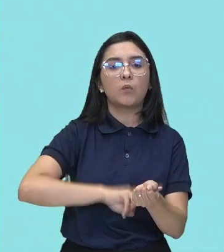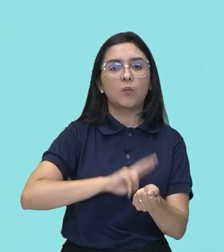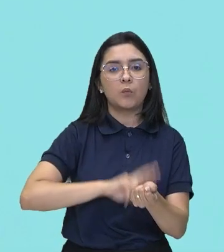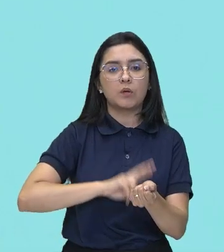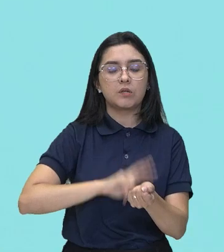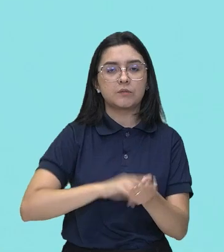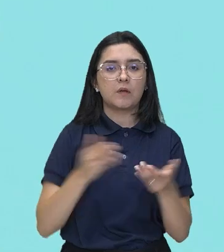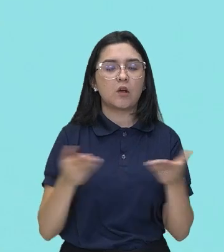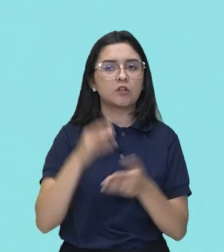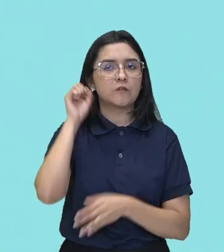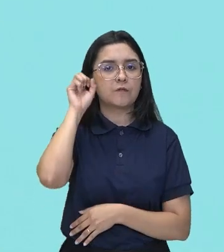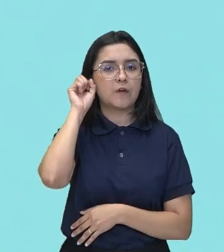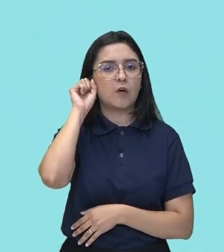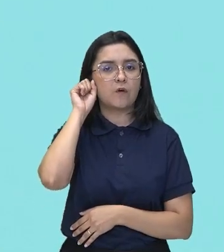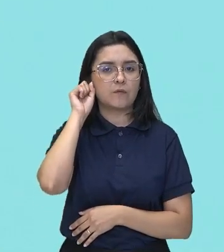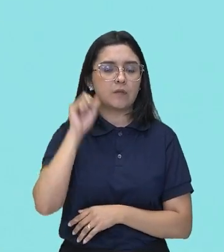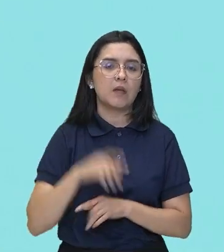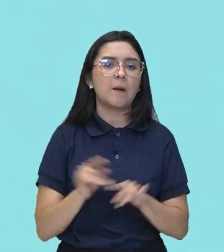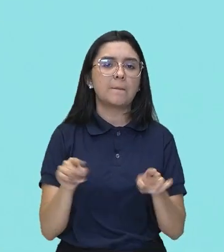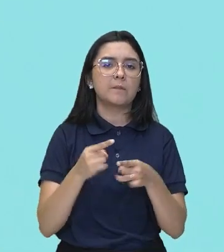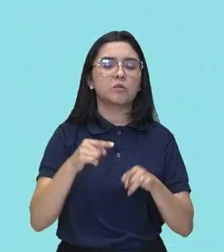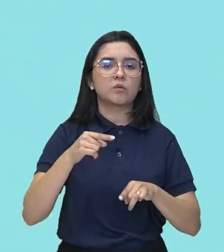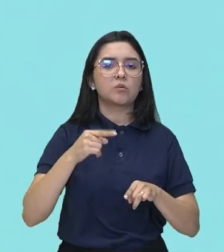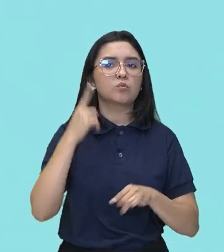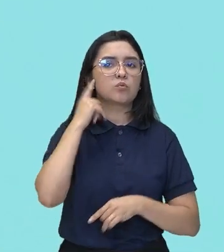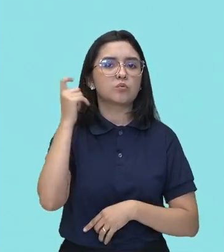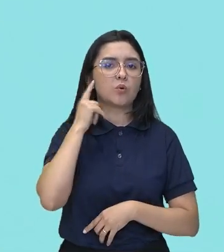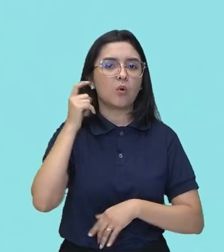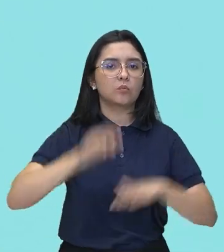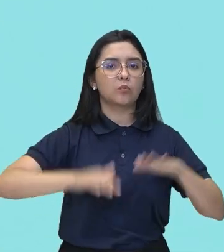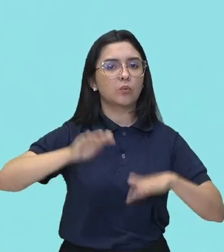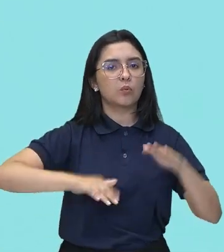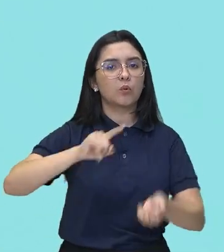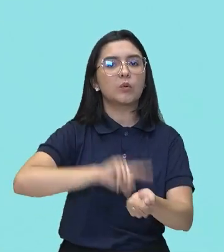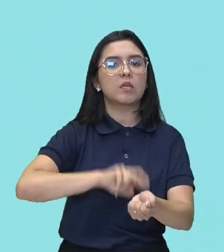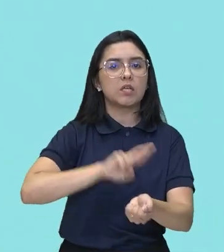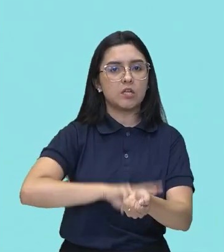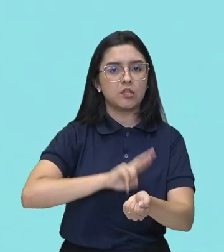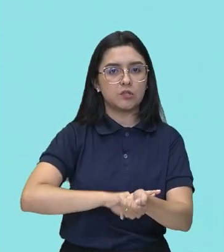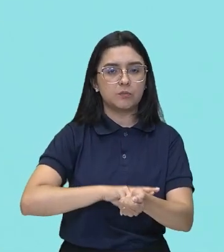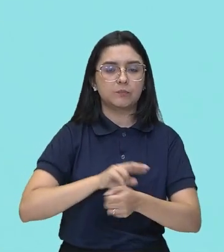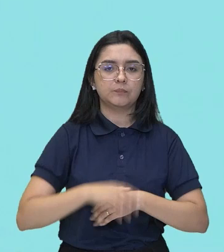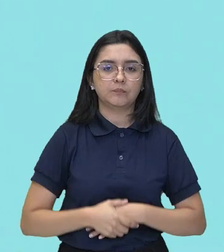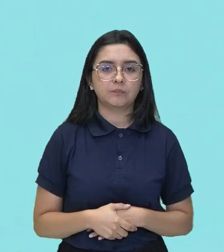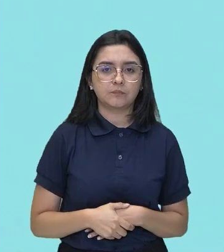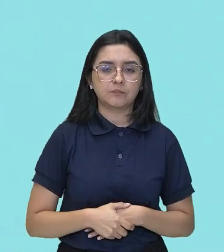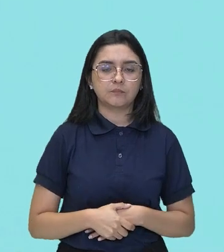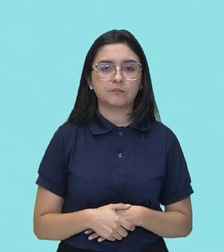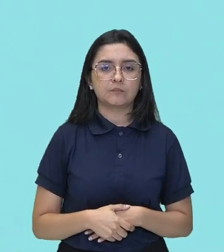um trechinho do que seria a batucada, né? O ritmo desse maracatu.